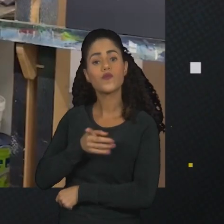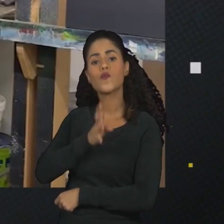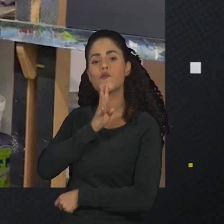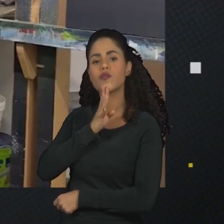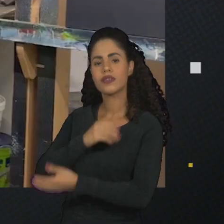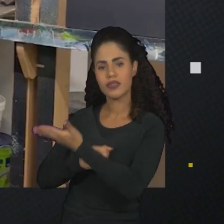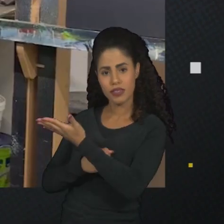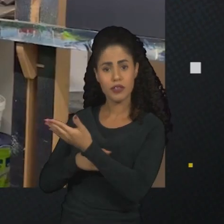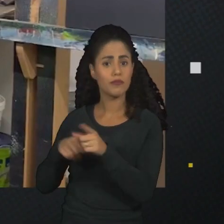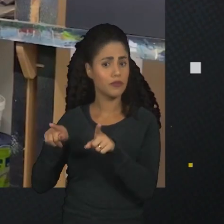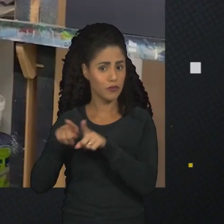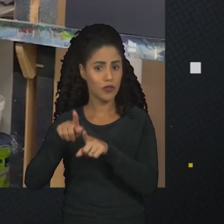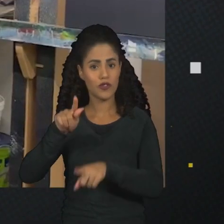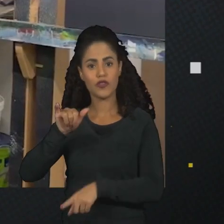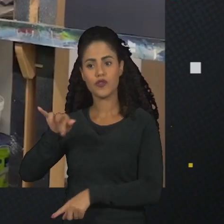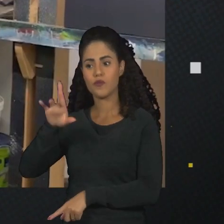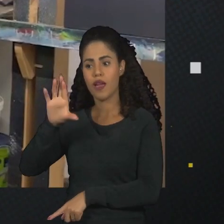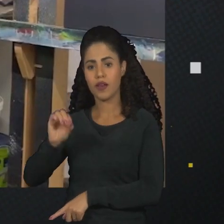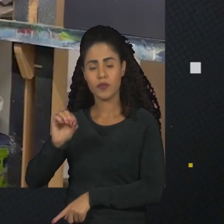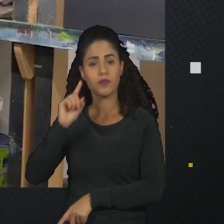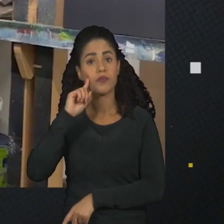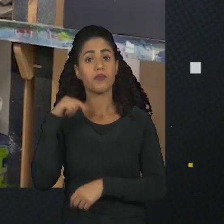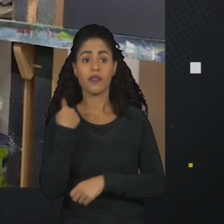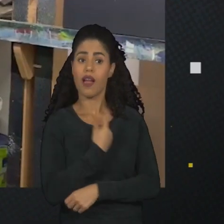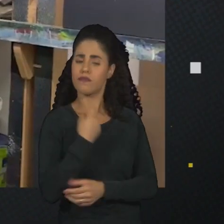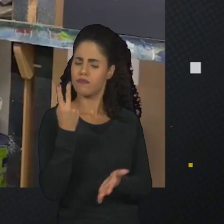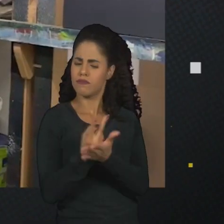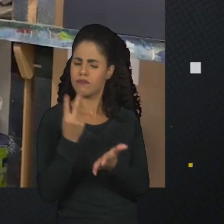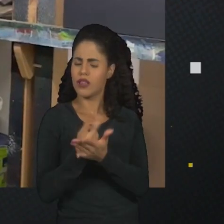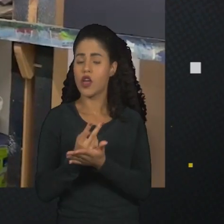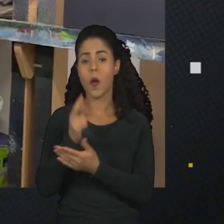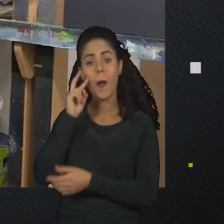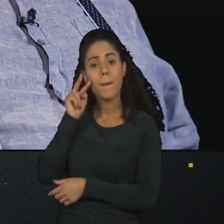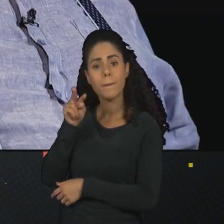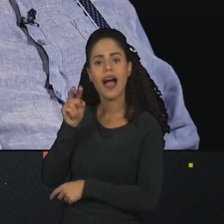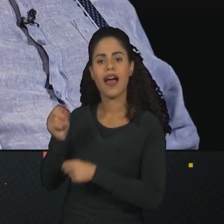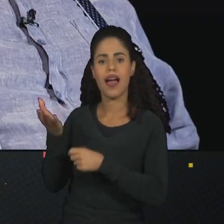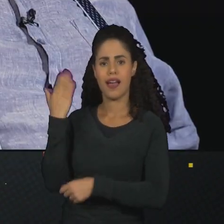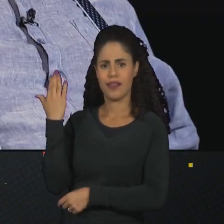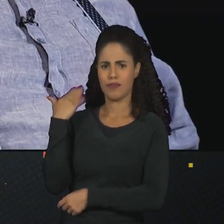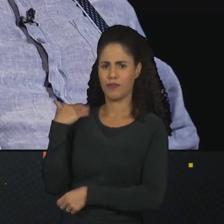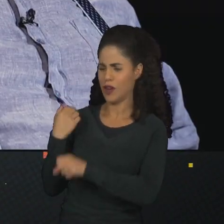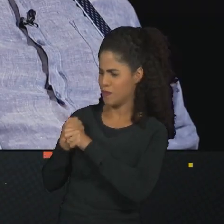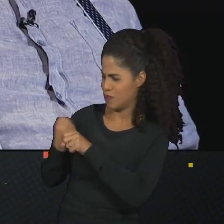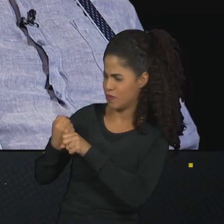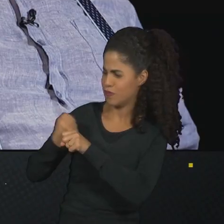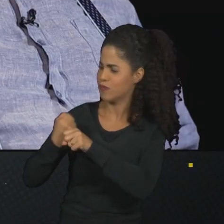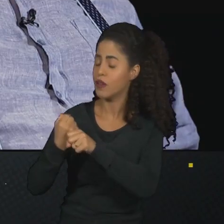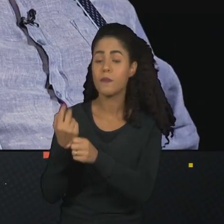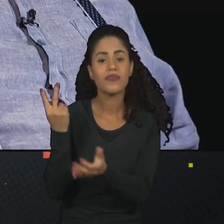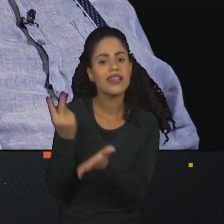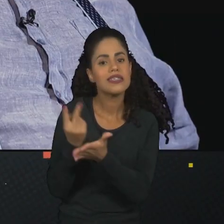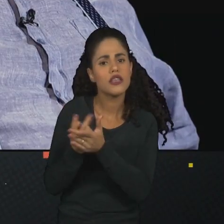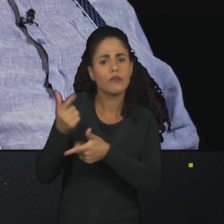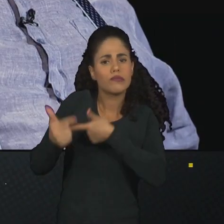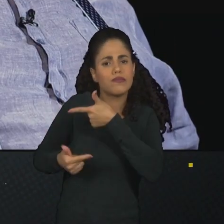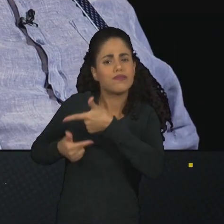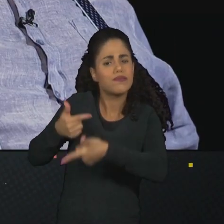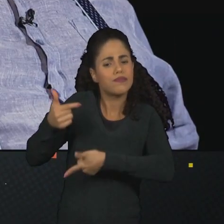o Gilberto Salvador, que constantemente, em vez de lá para cá, são 50 anos, puxa vida, ele sempre mantendo um